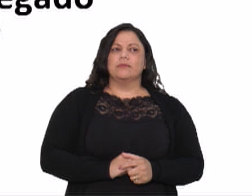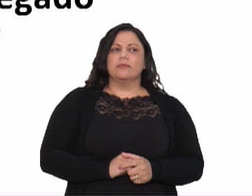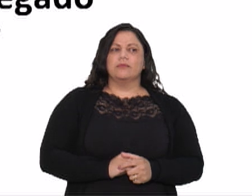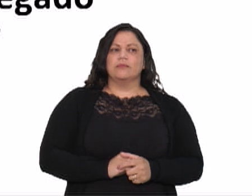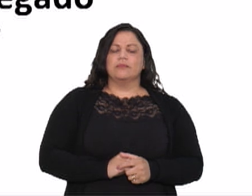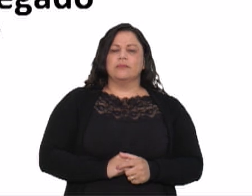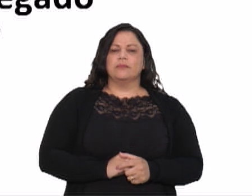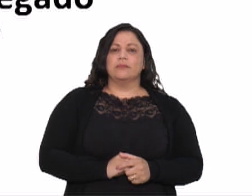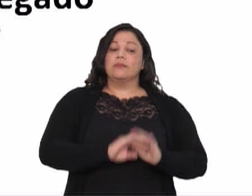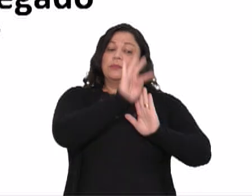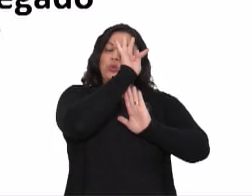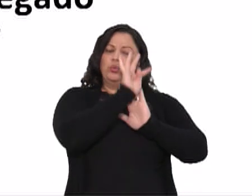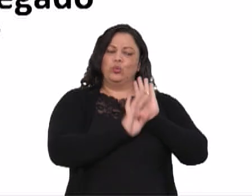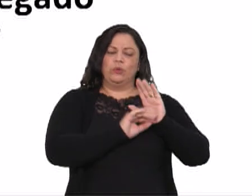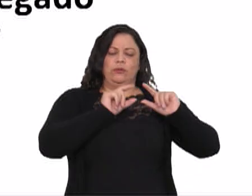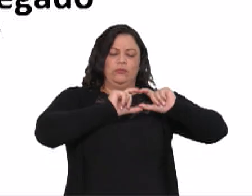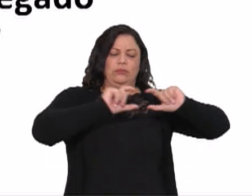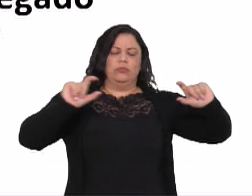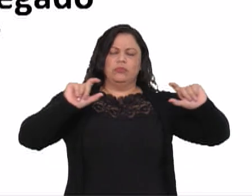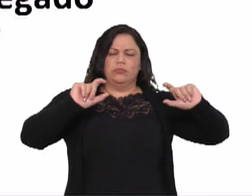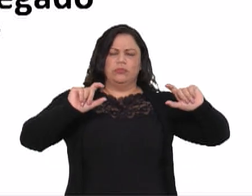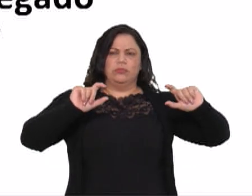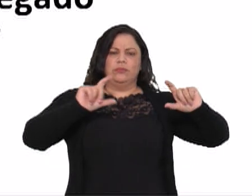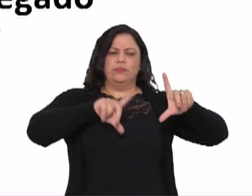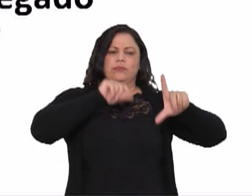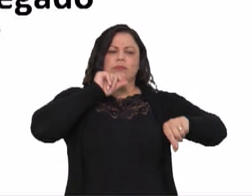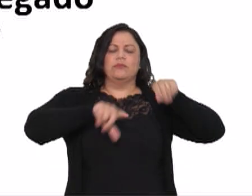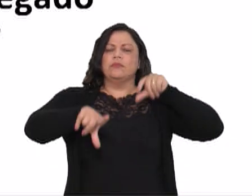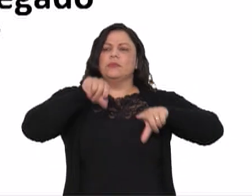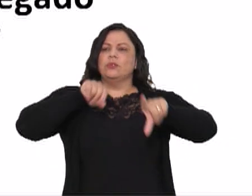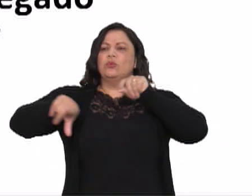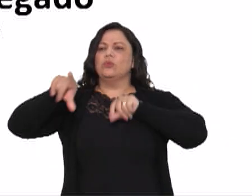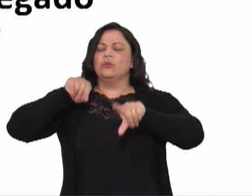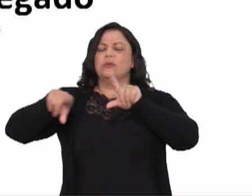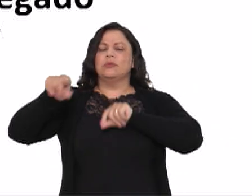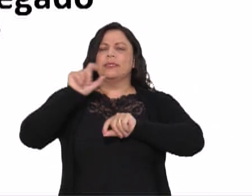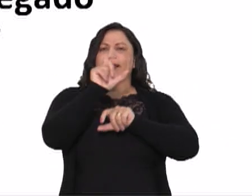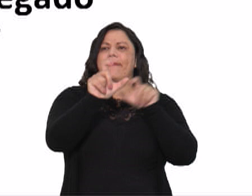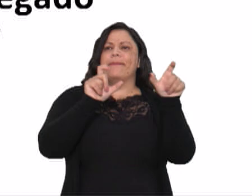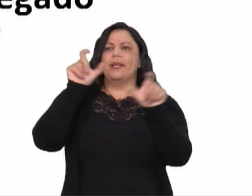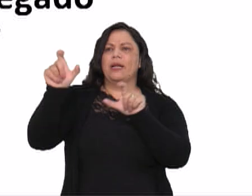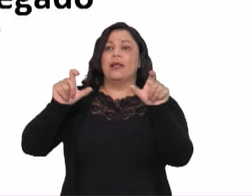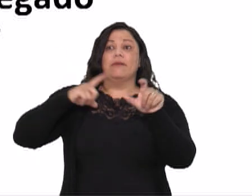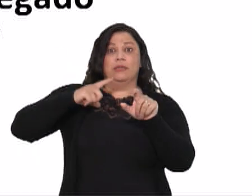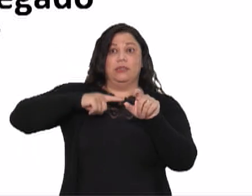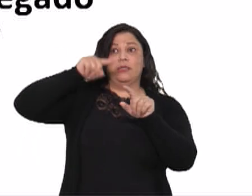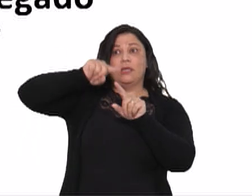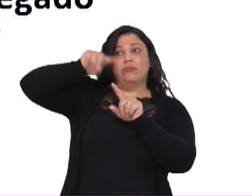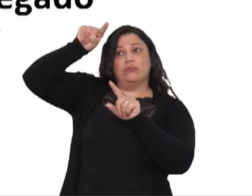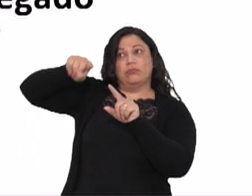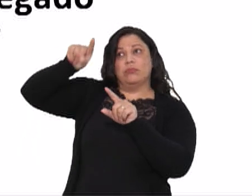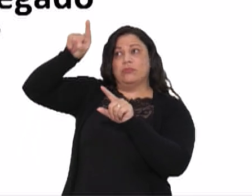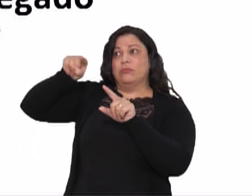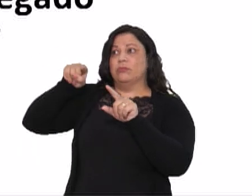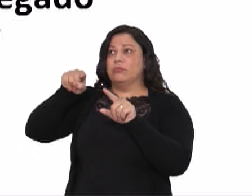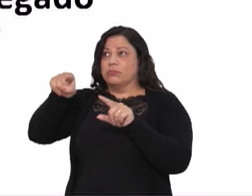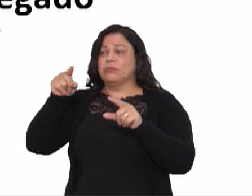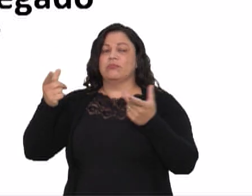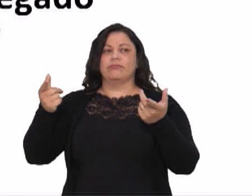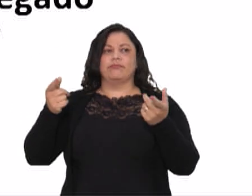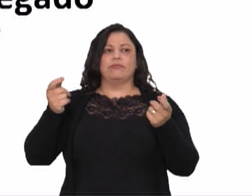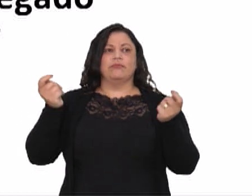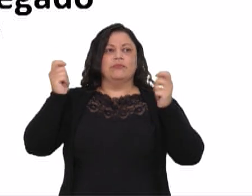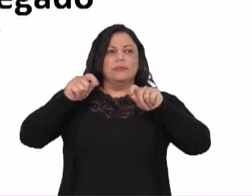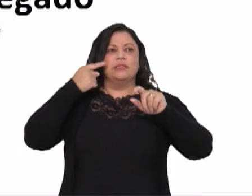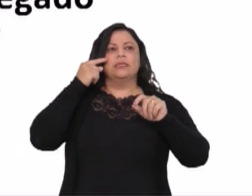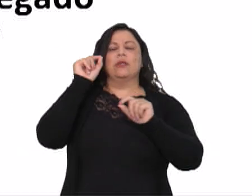palavras acentuadas e tente explicar com base nas regras de acentuação estudadas anteriormente por que